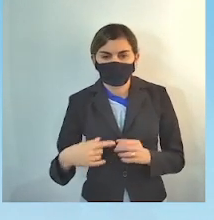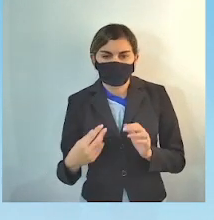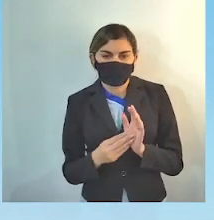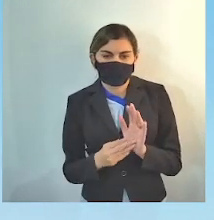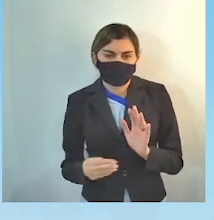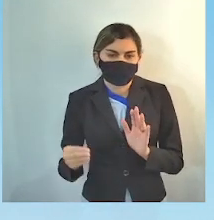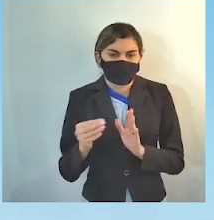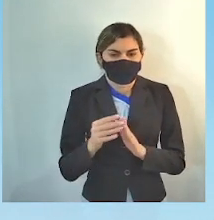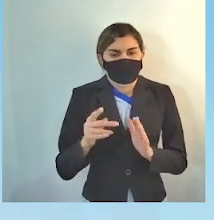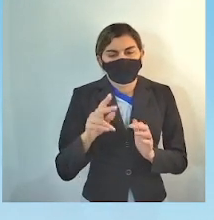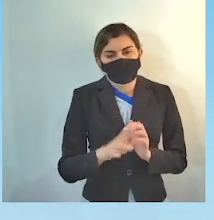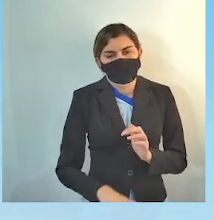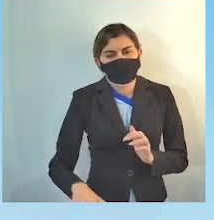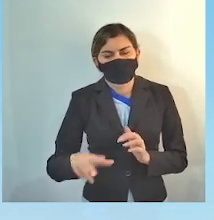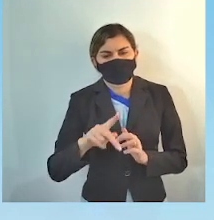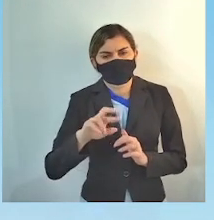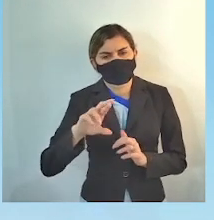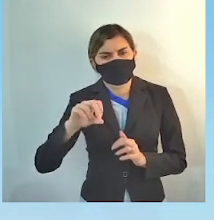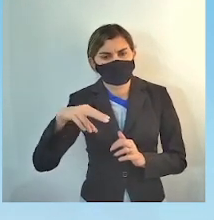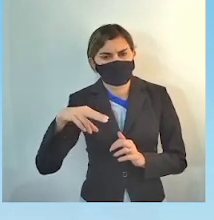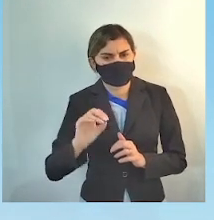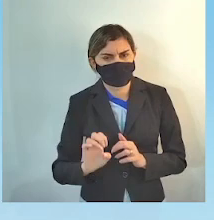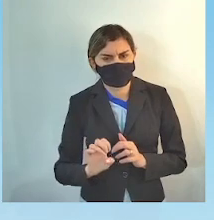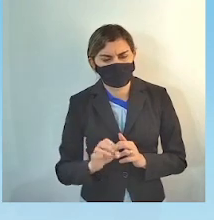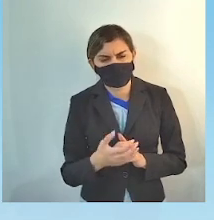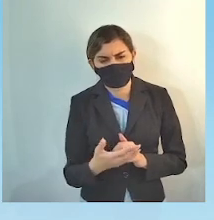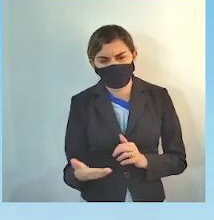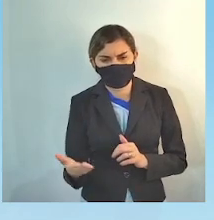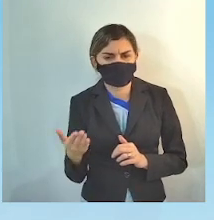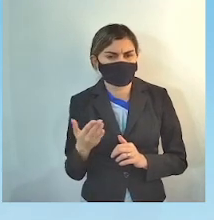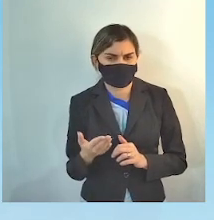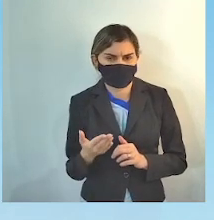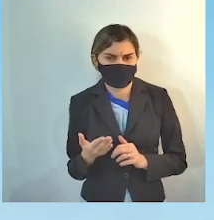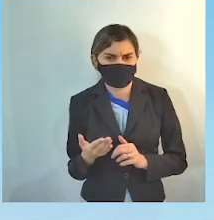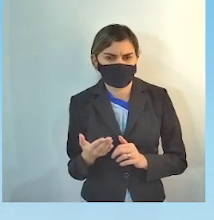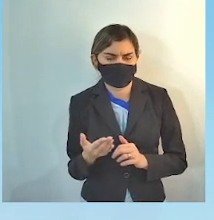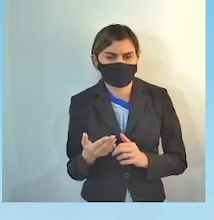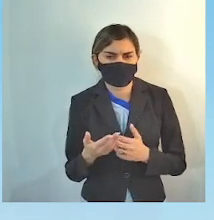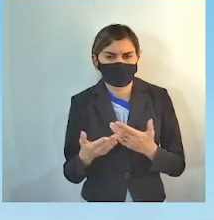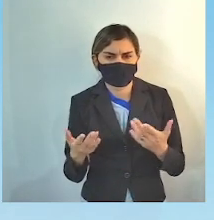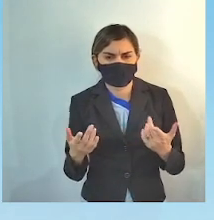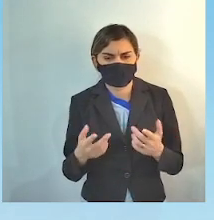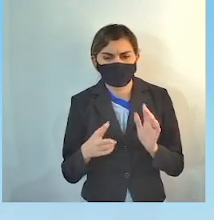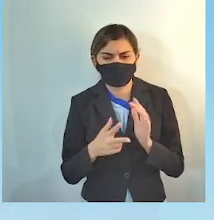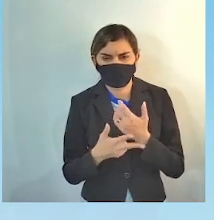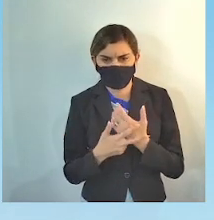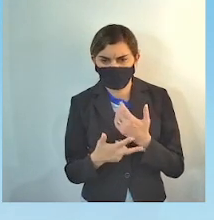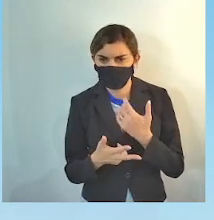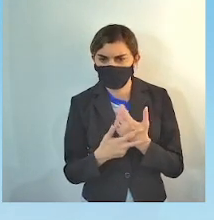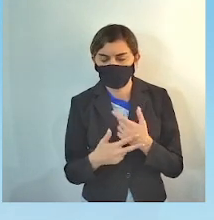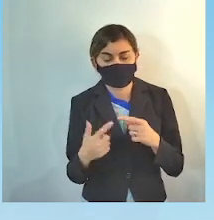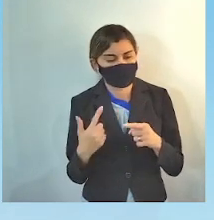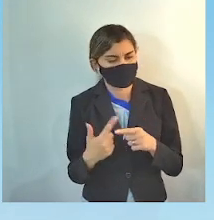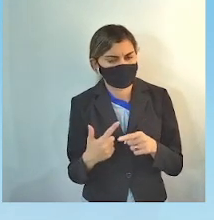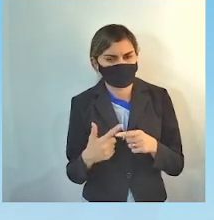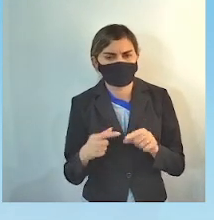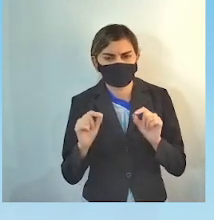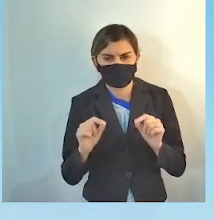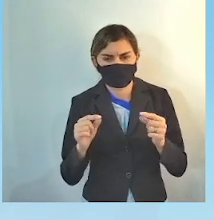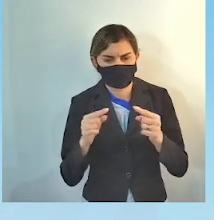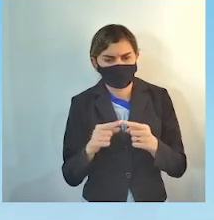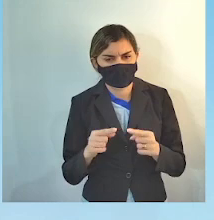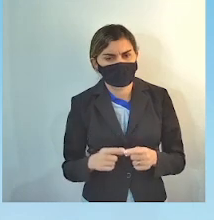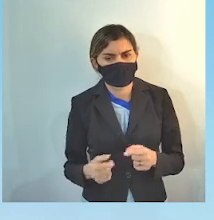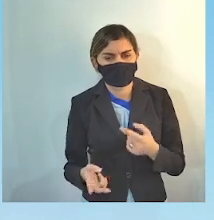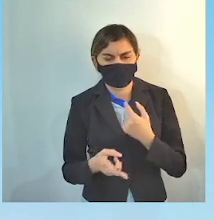colocar pronomes, personal pronouns posposto a verbos, porque quem completa o sentido do verbo é